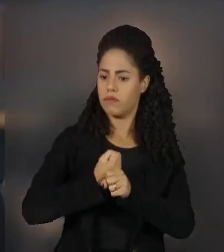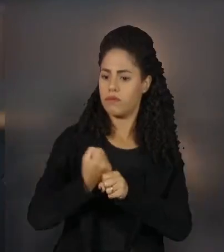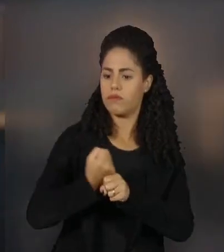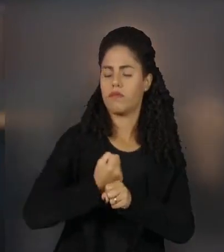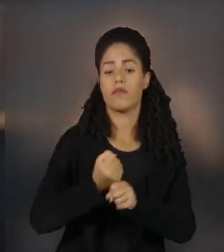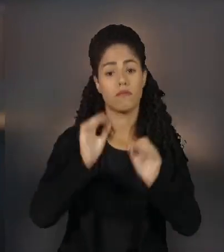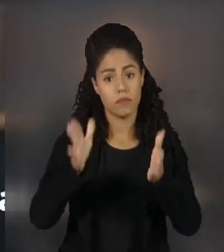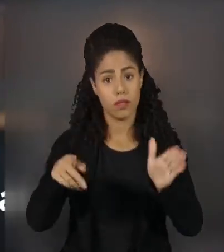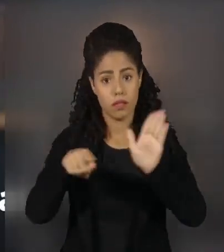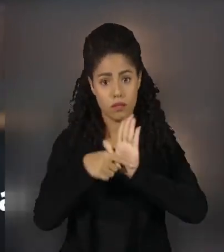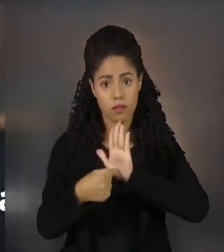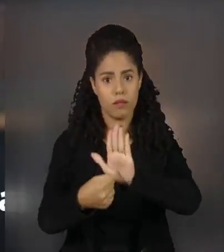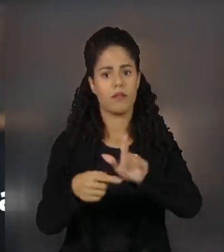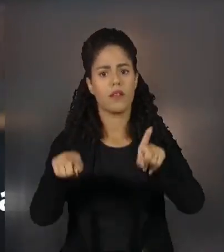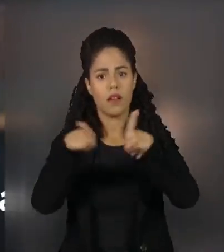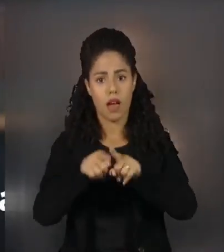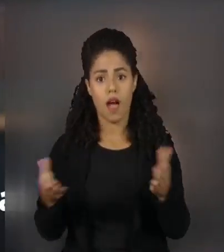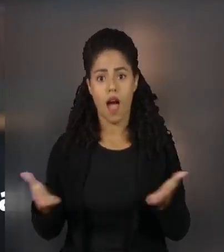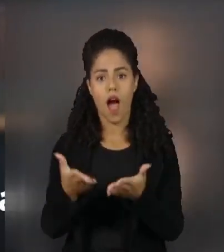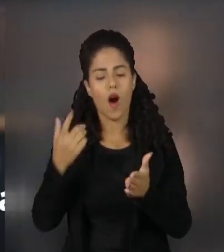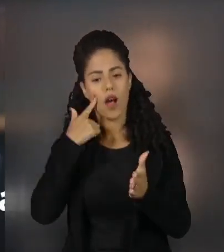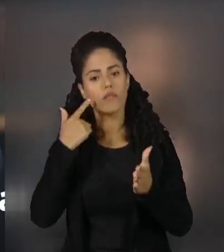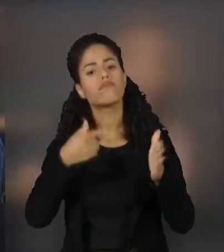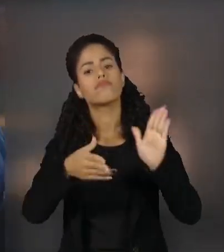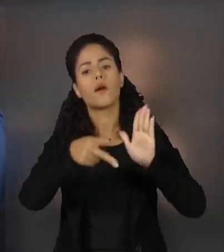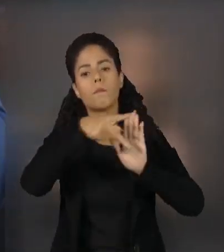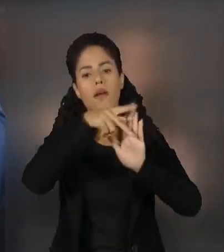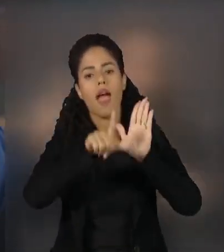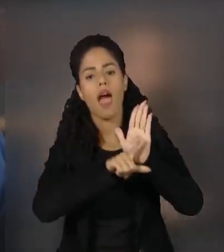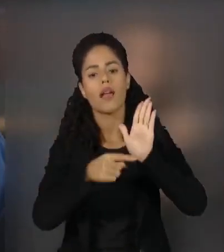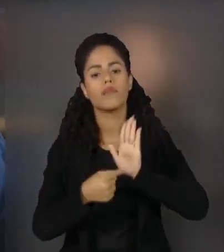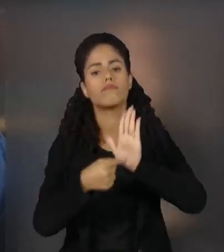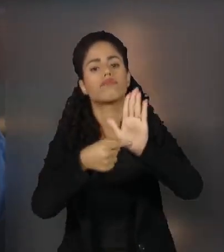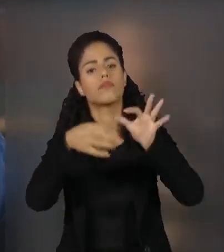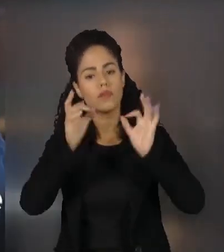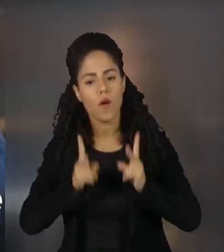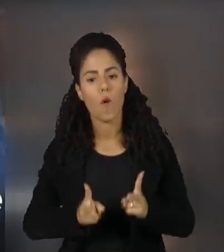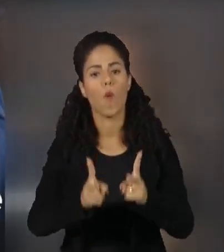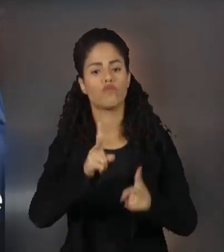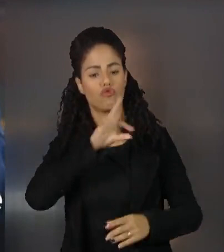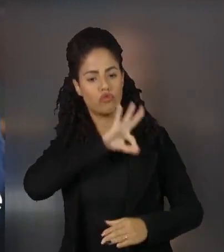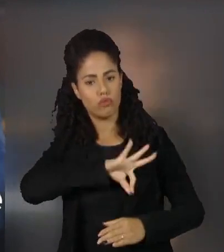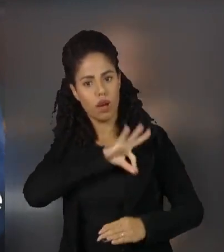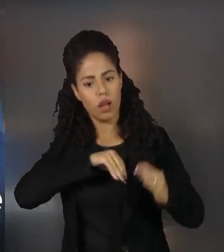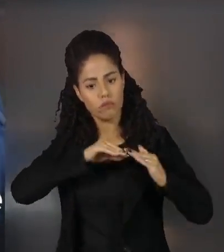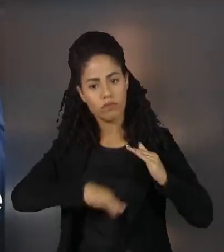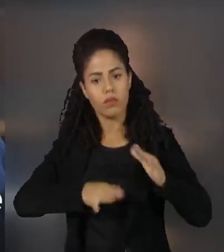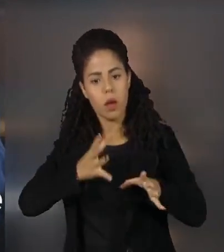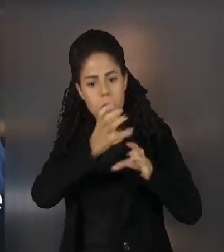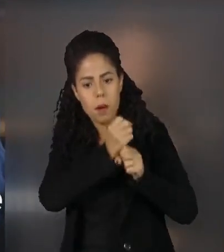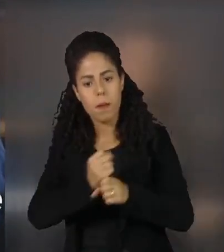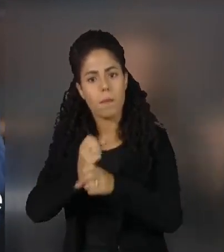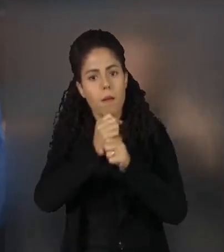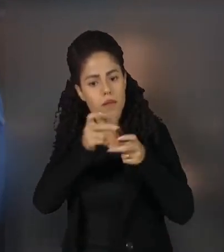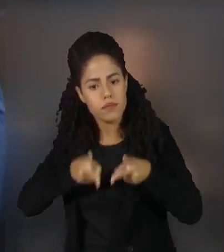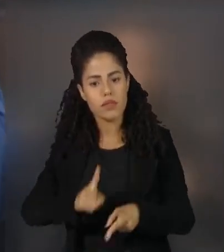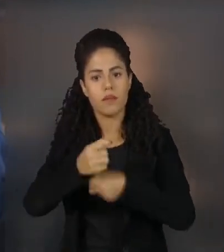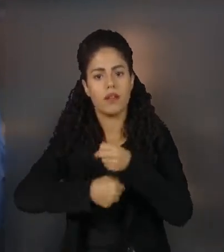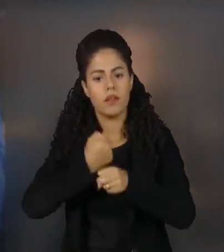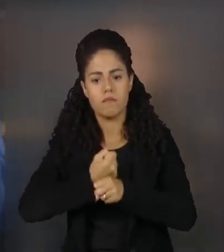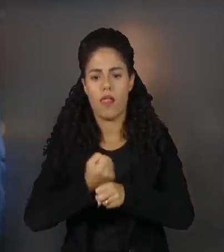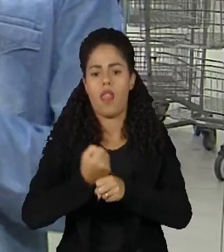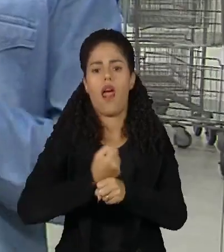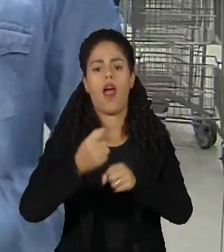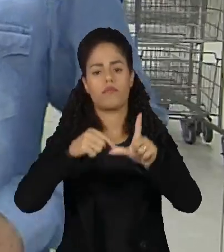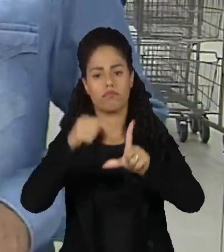presidente afirmou ainda que vai enviar ao Congresso um projeto de lei para tornar permanente esse cálculo de valorização do salário mínimo acima da